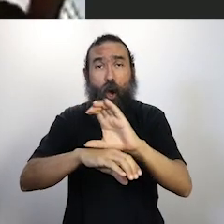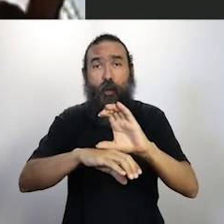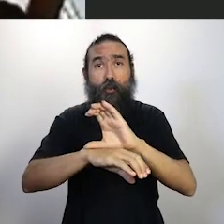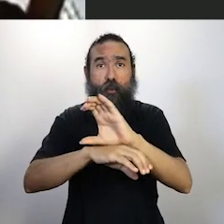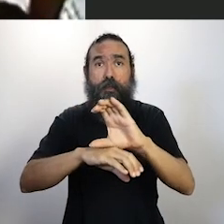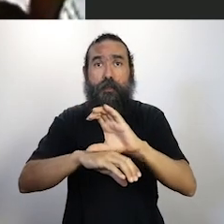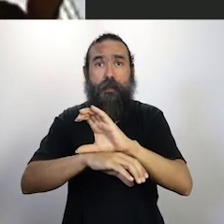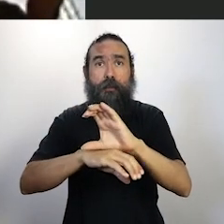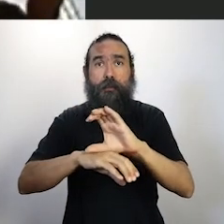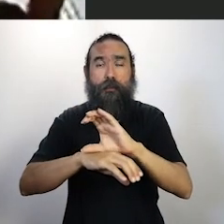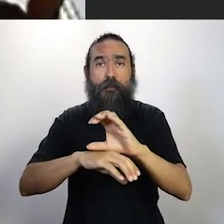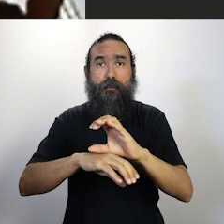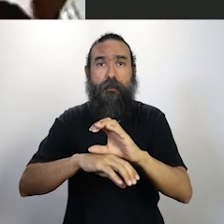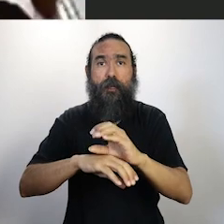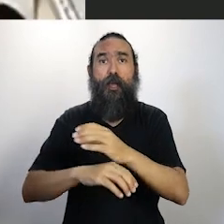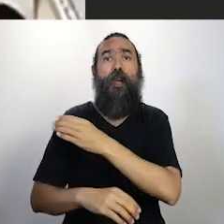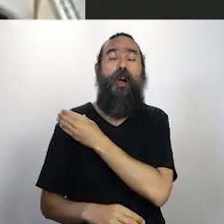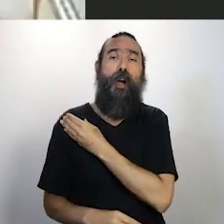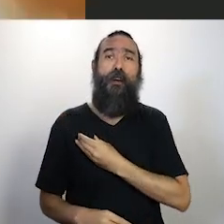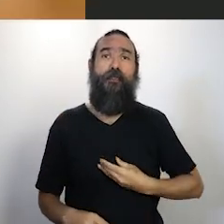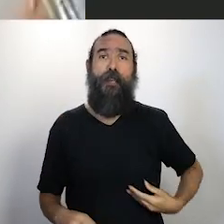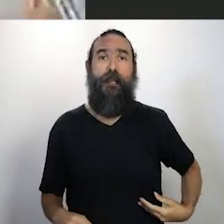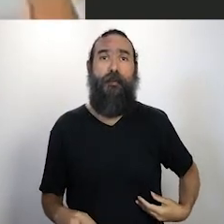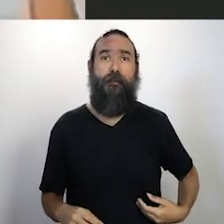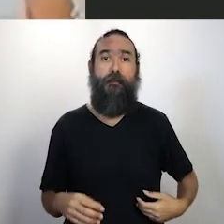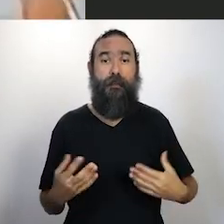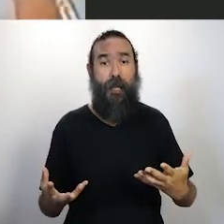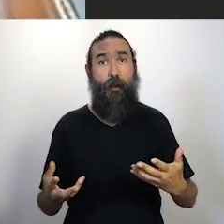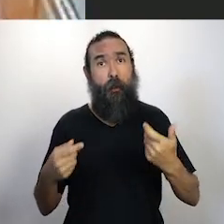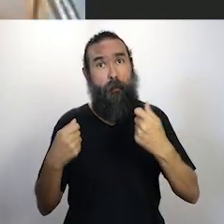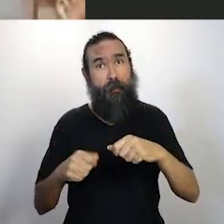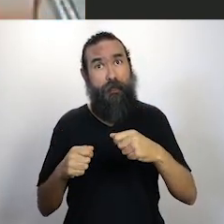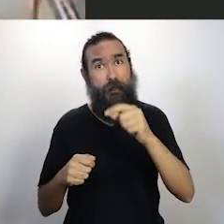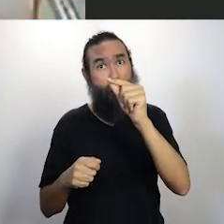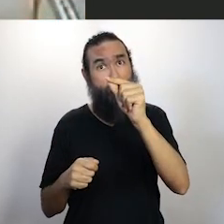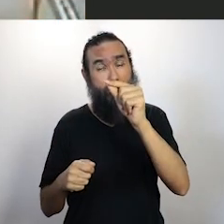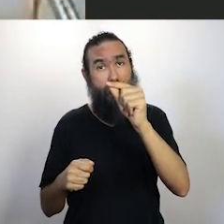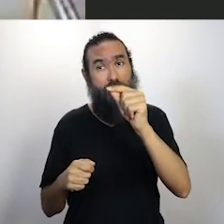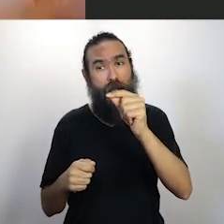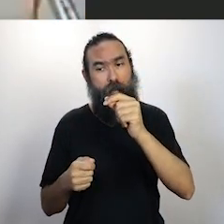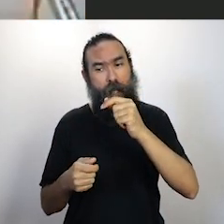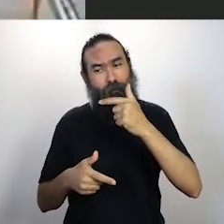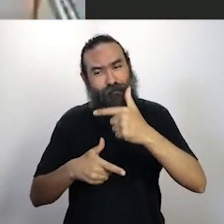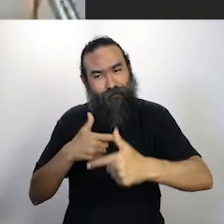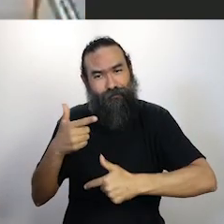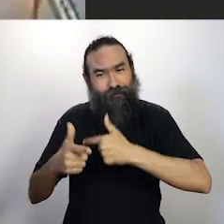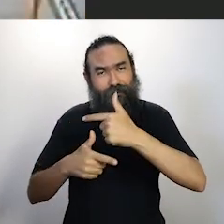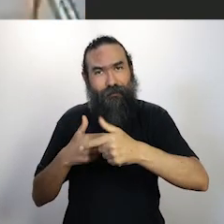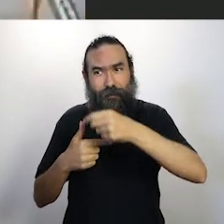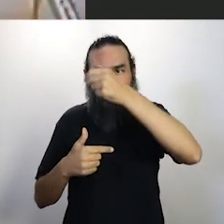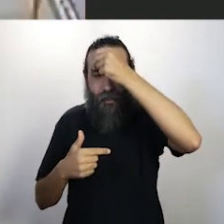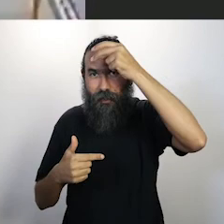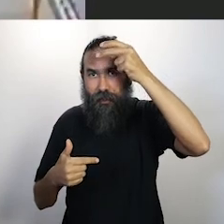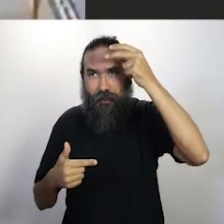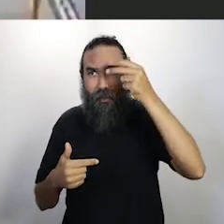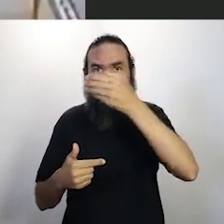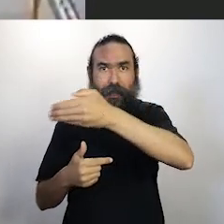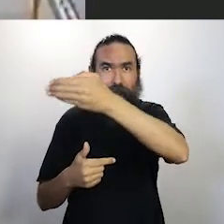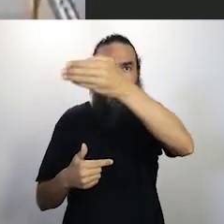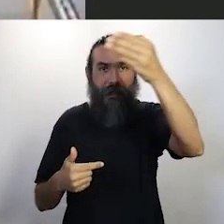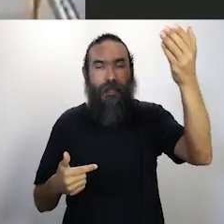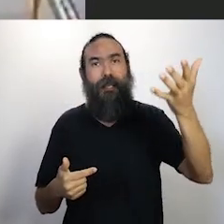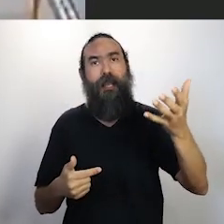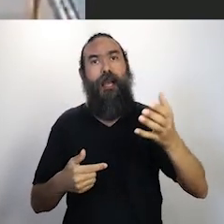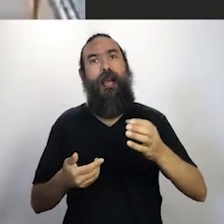então eu acho que essa força tem que se dar muito no ambiente do município das forças que tem no município da Câmara de Vereadores do